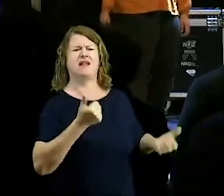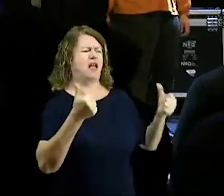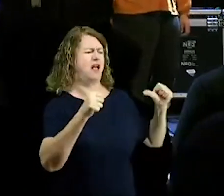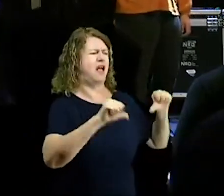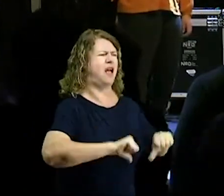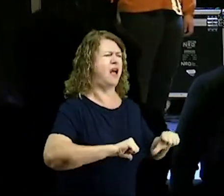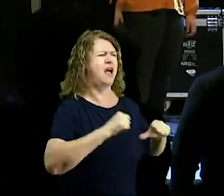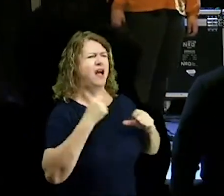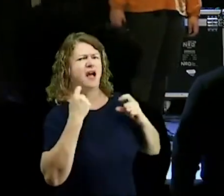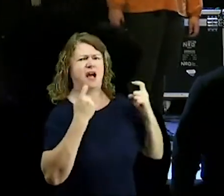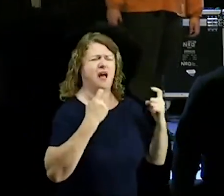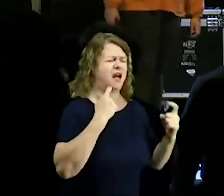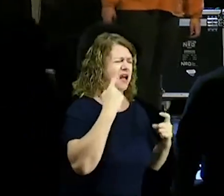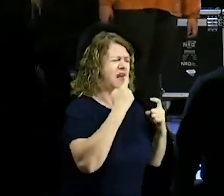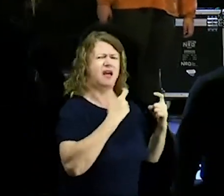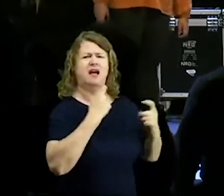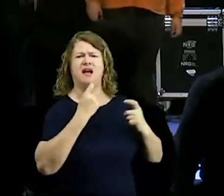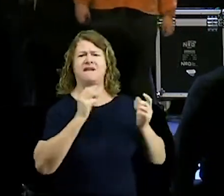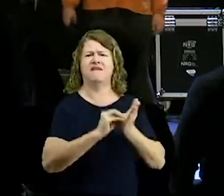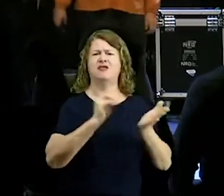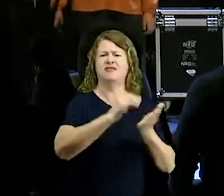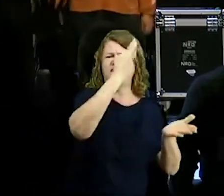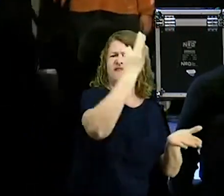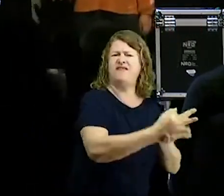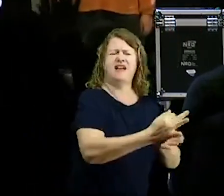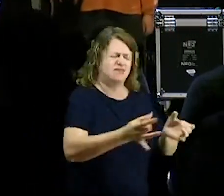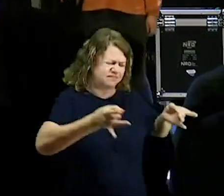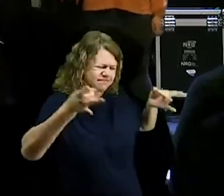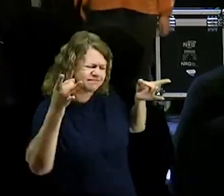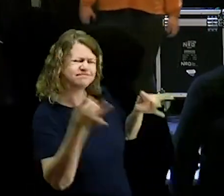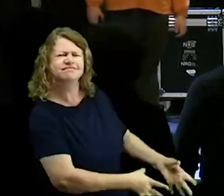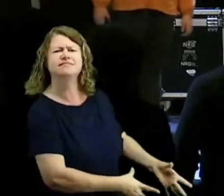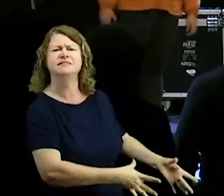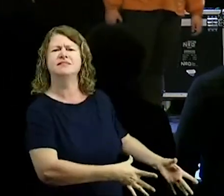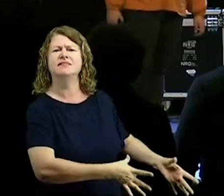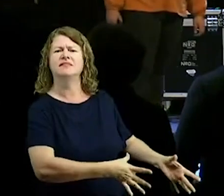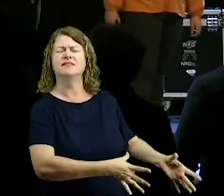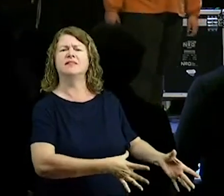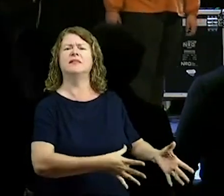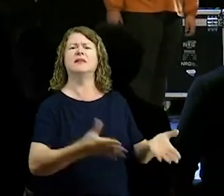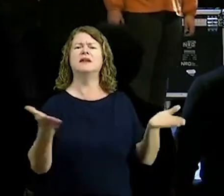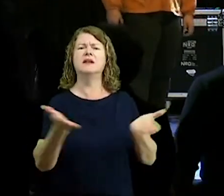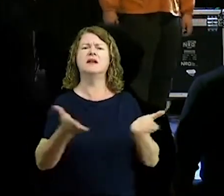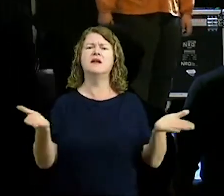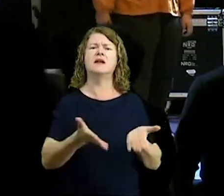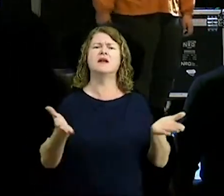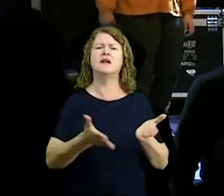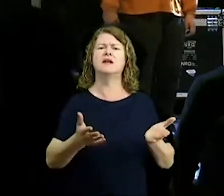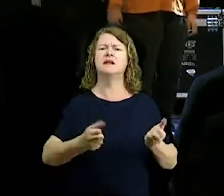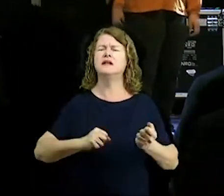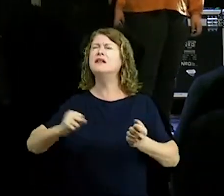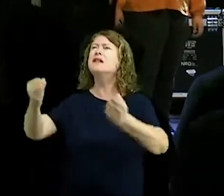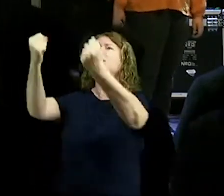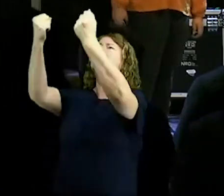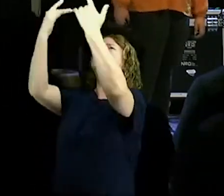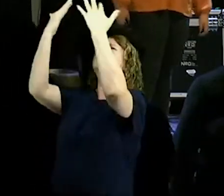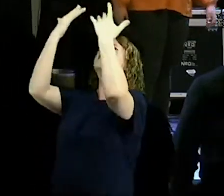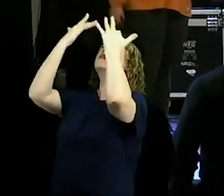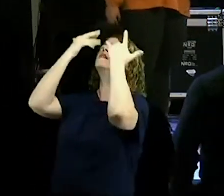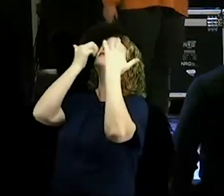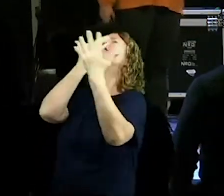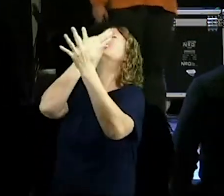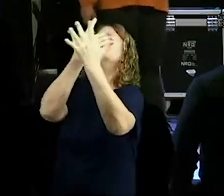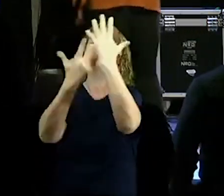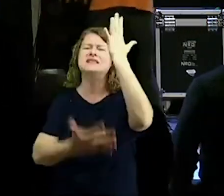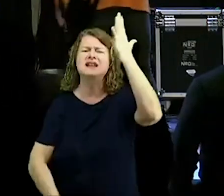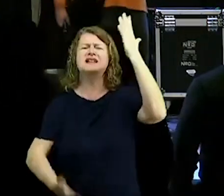de incredulidade, nós retiramos nossa vida e nos cobrimos com o